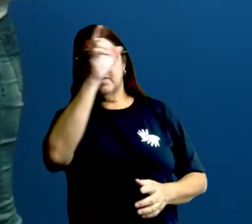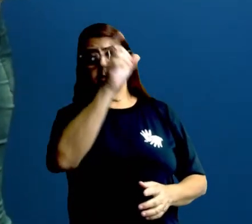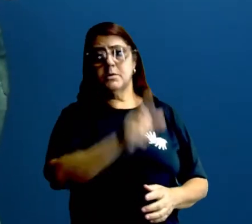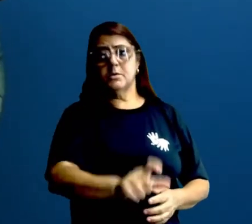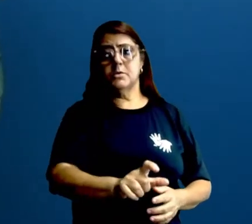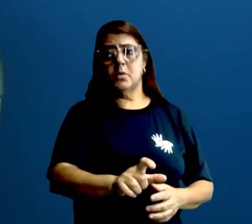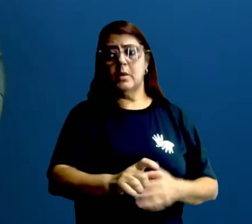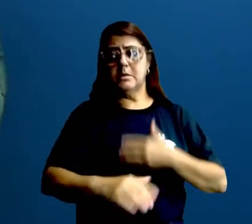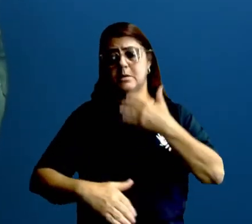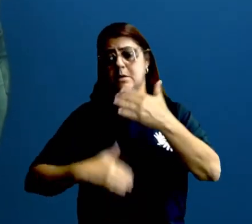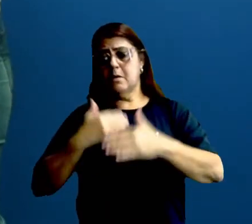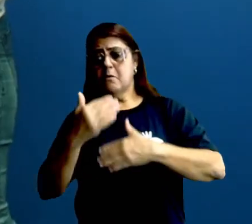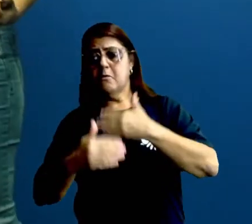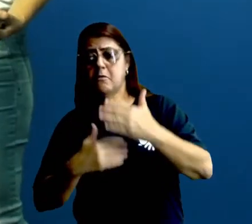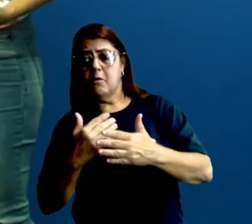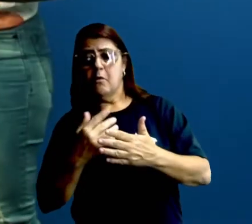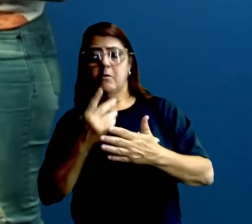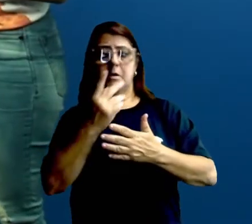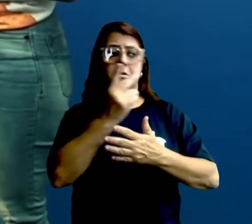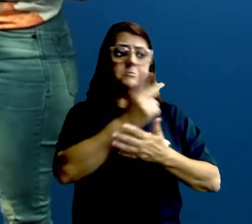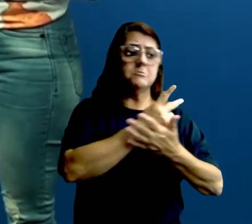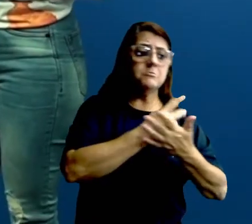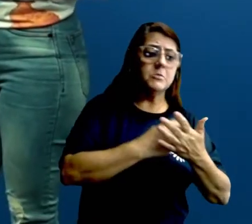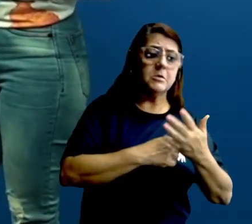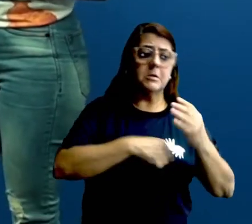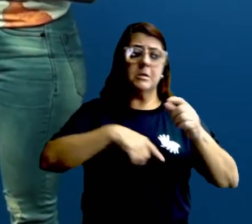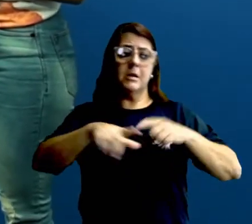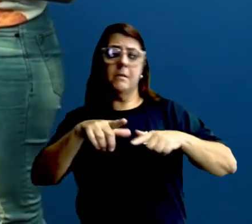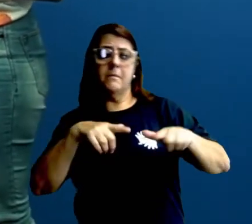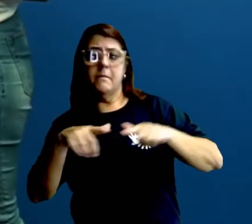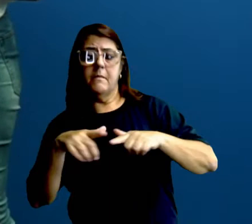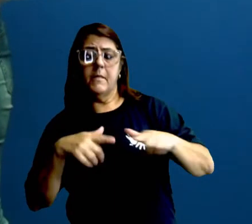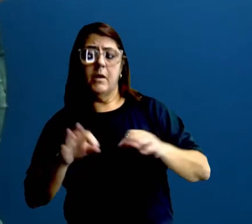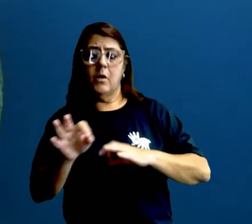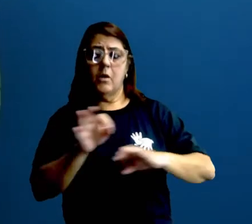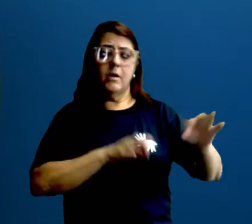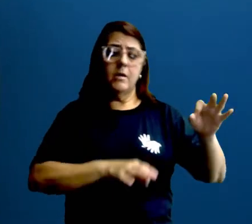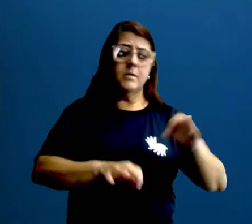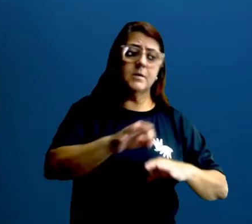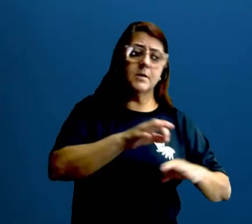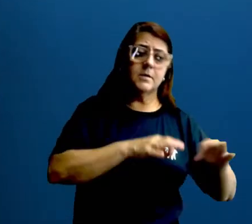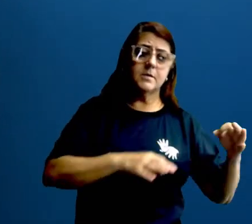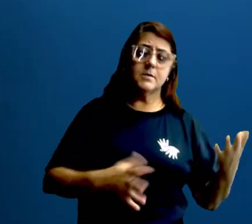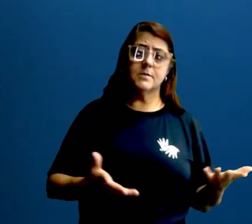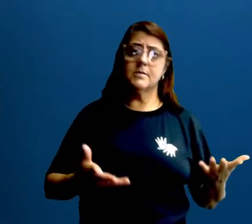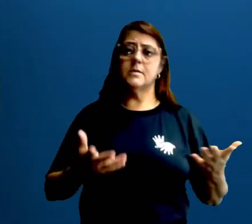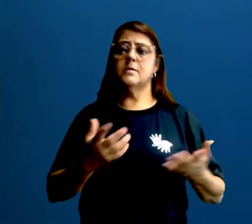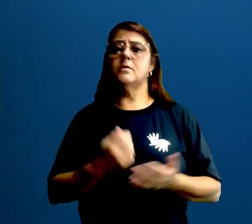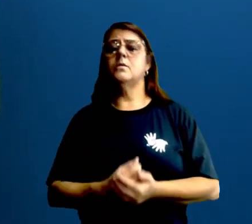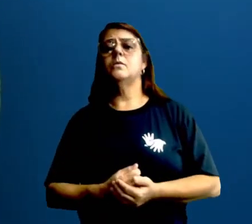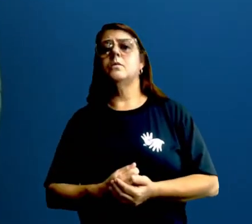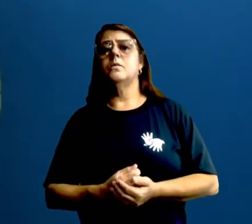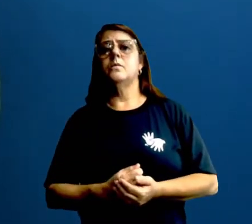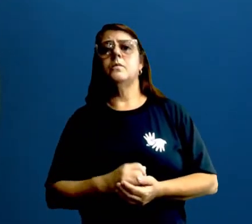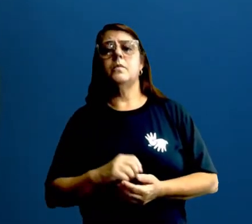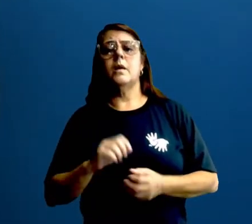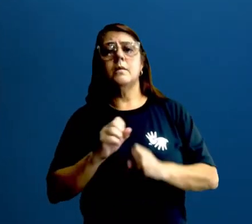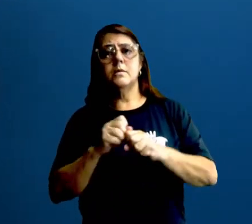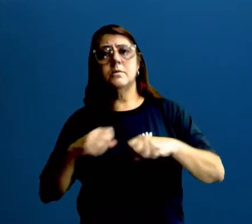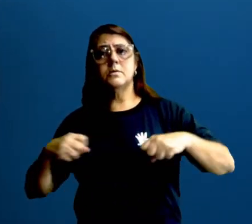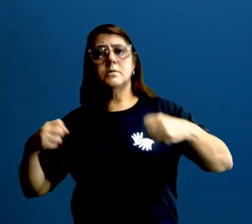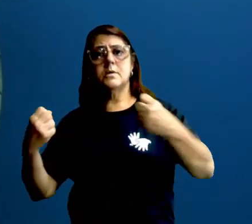que desenvolvam através de sua arte, através de sua organização ali, de seu